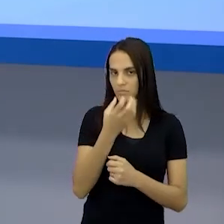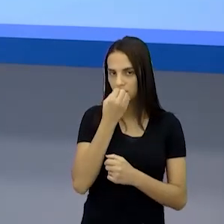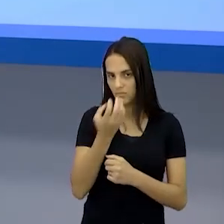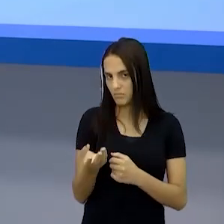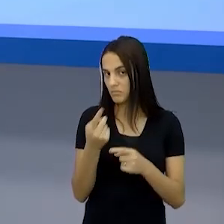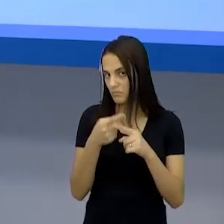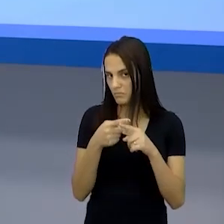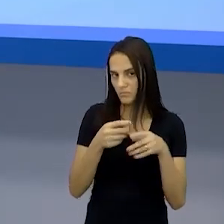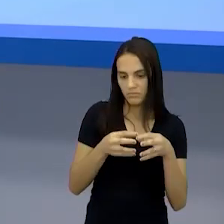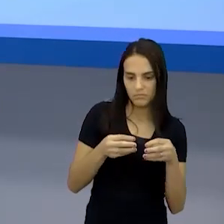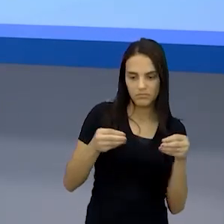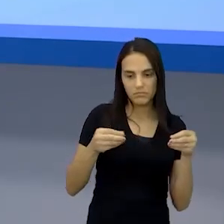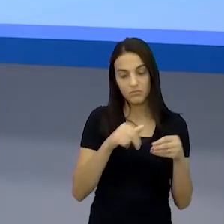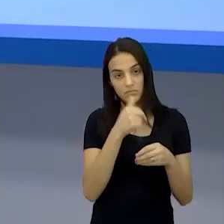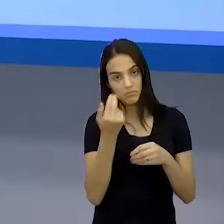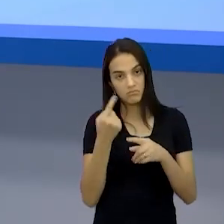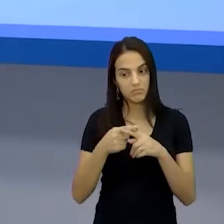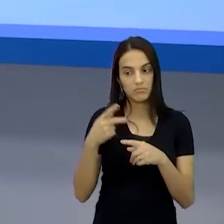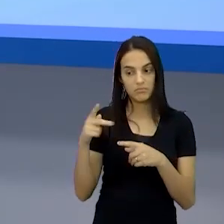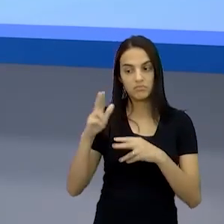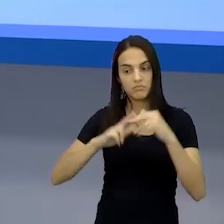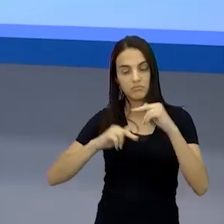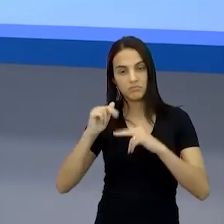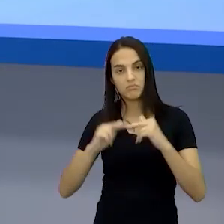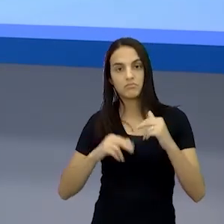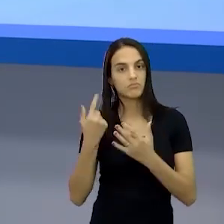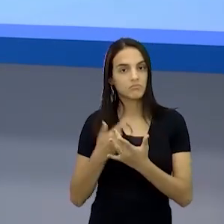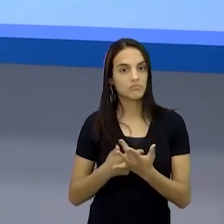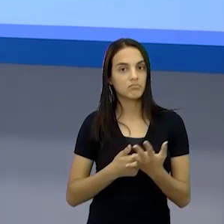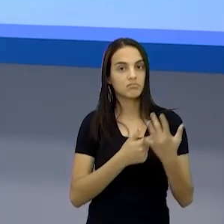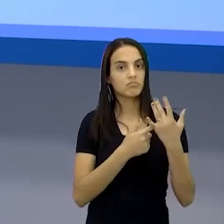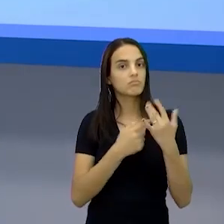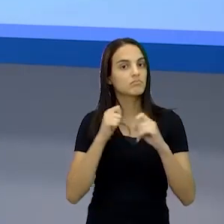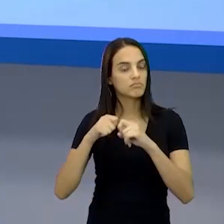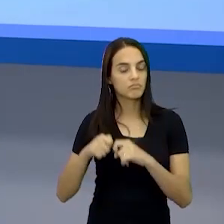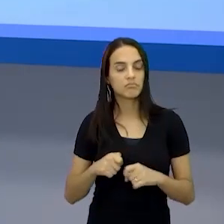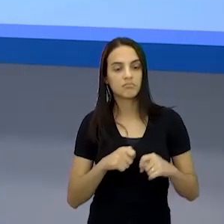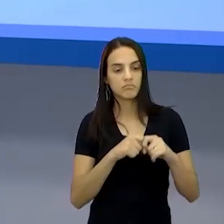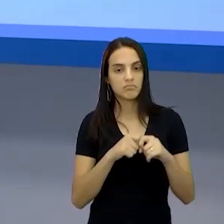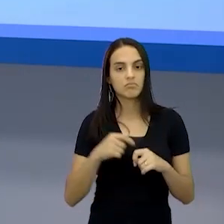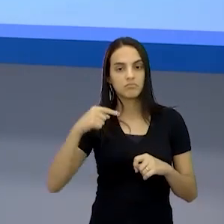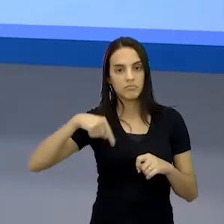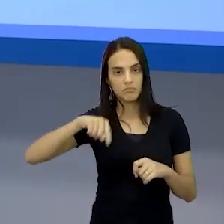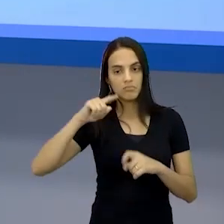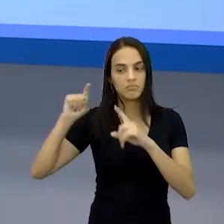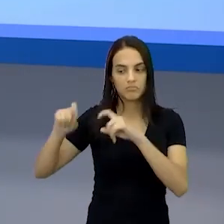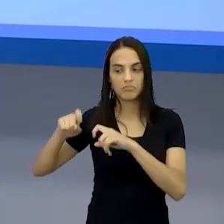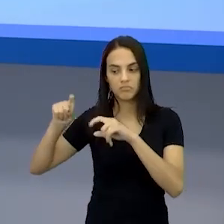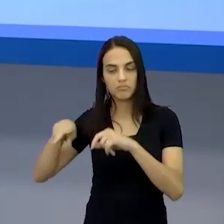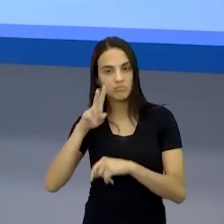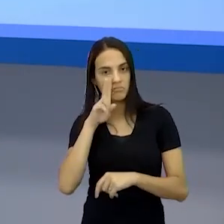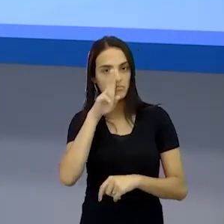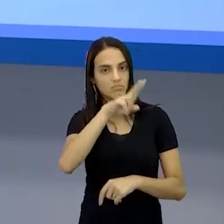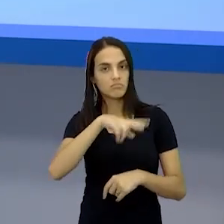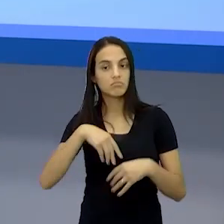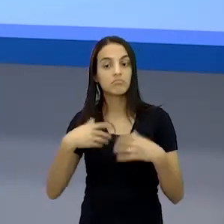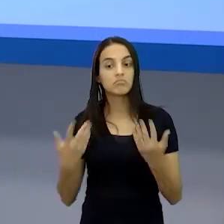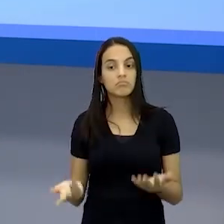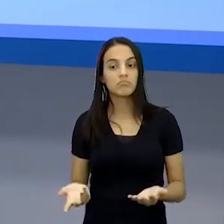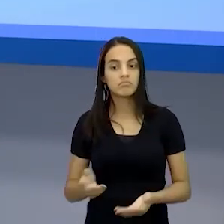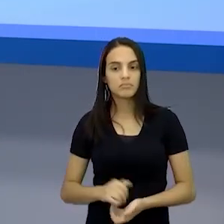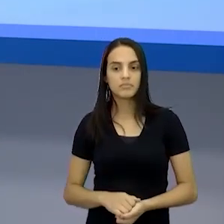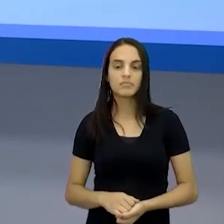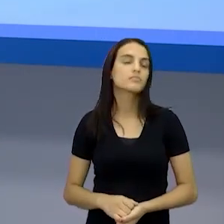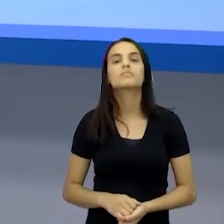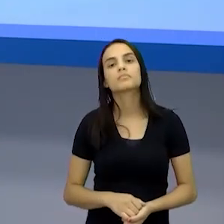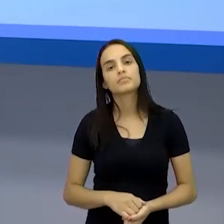do solo, ou porque ele usa equipamentos tecnológicos e faz com que a nossa agricultura seja aí uma agricultura moderna